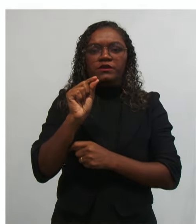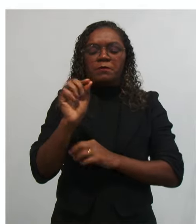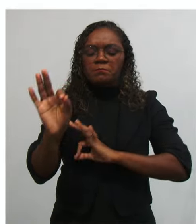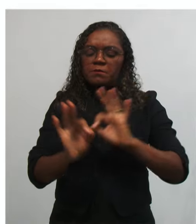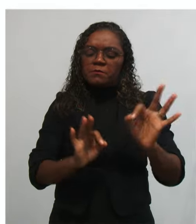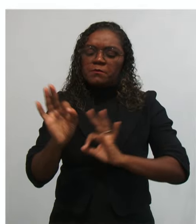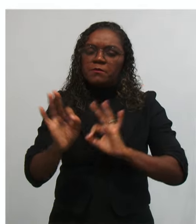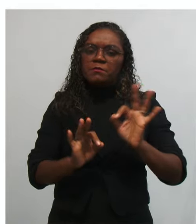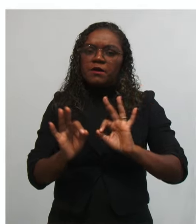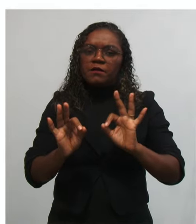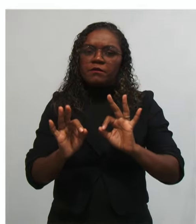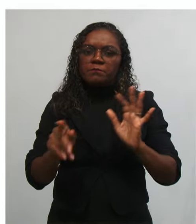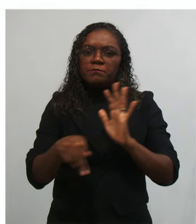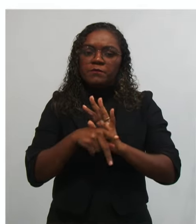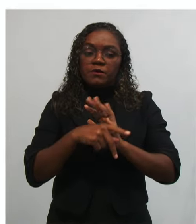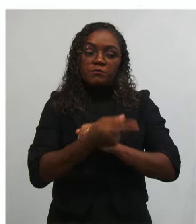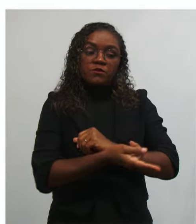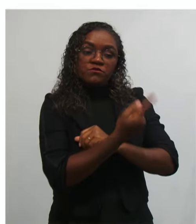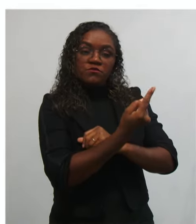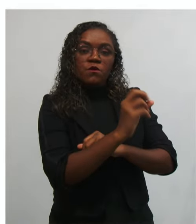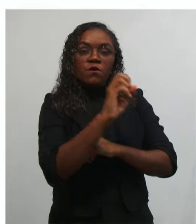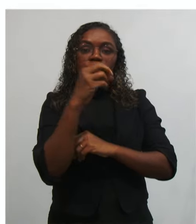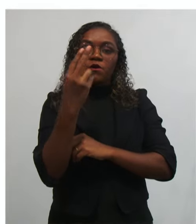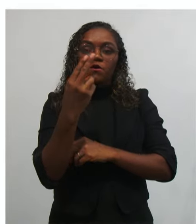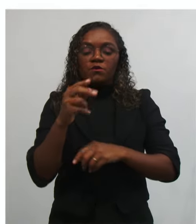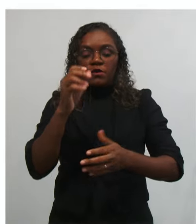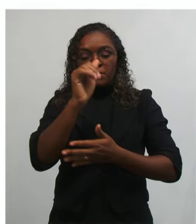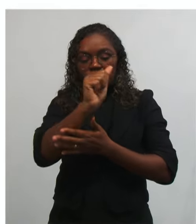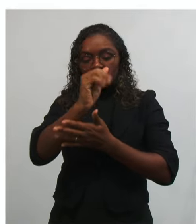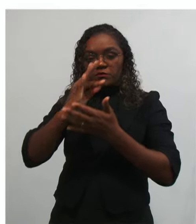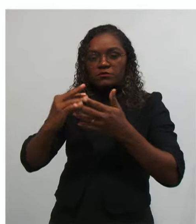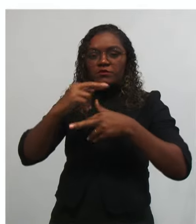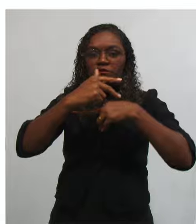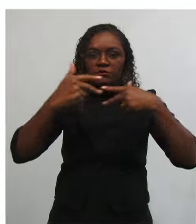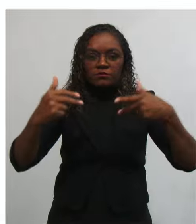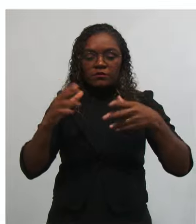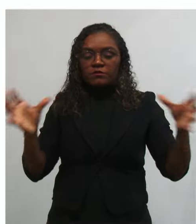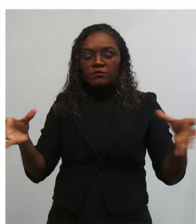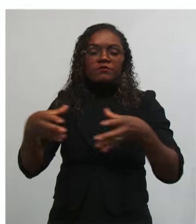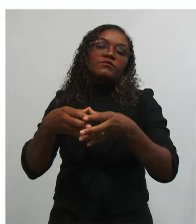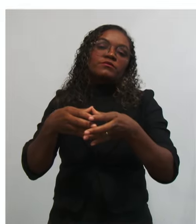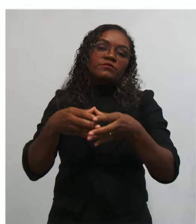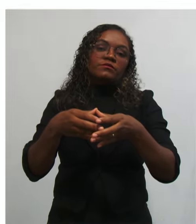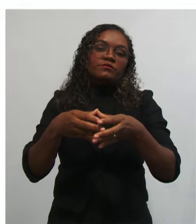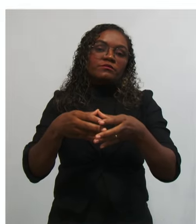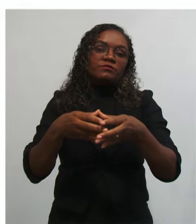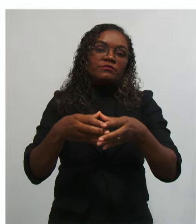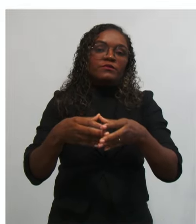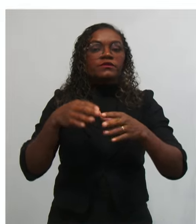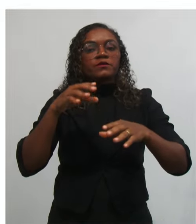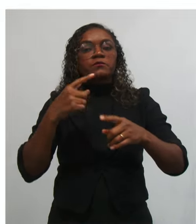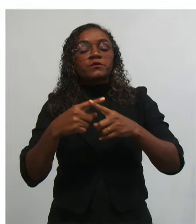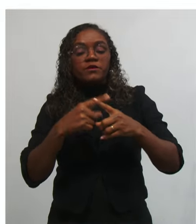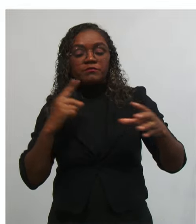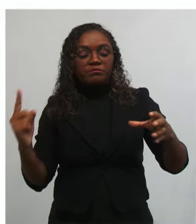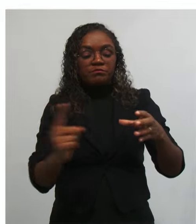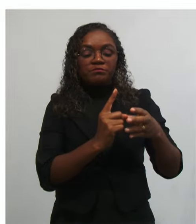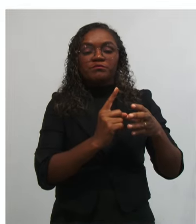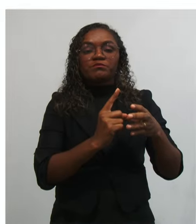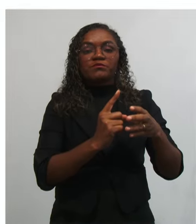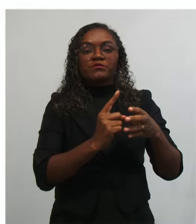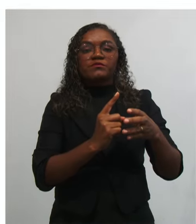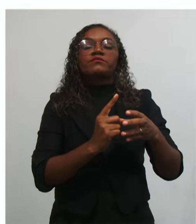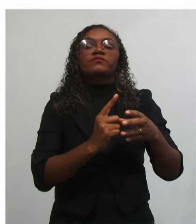avaliativas em individuais e atividades avaliativas coletivas agregando este aluno em